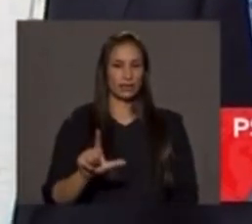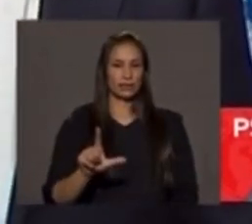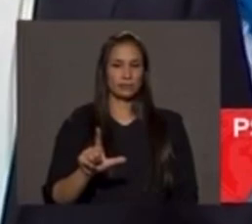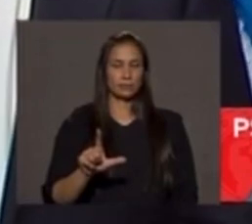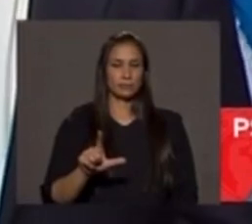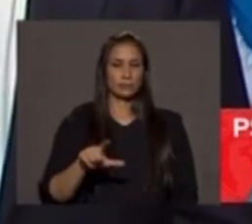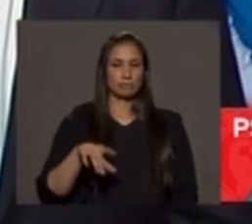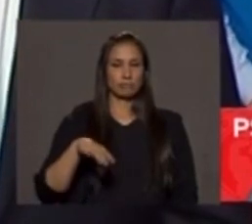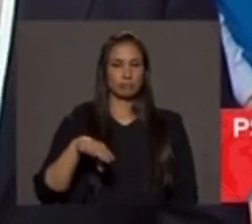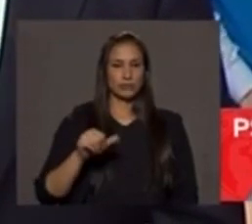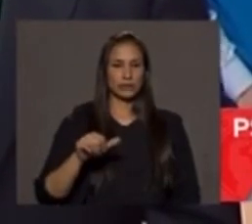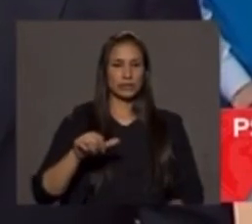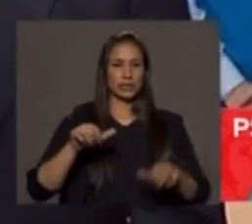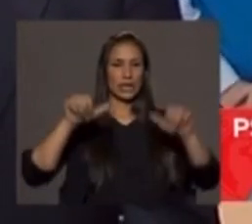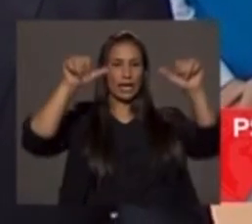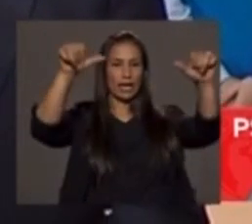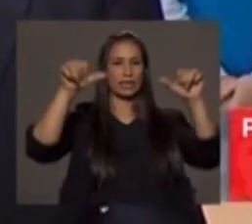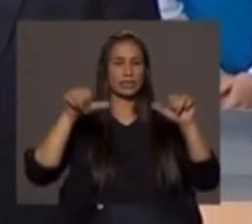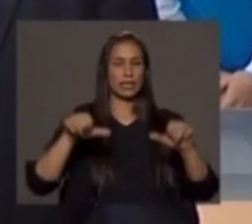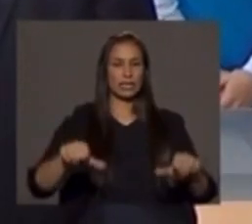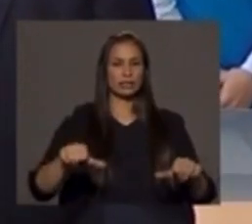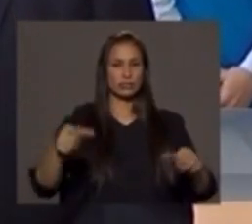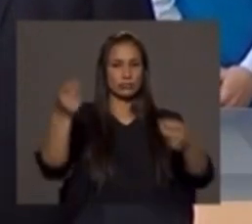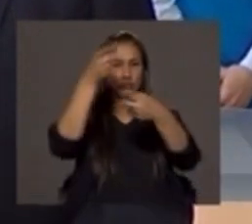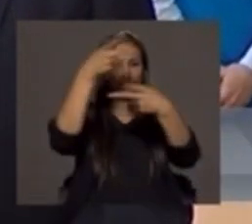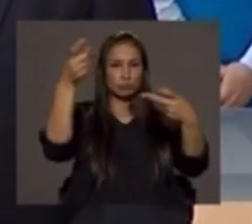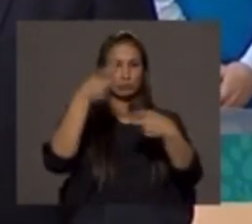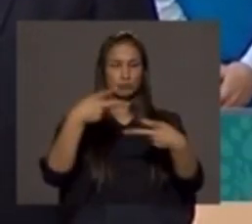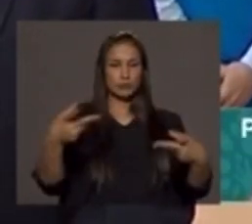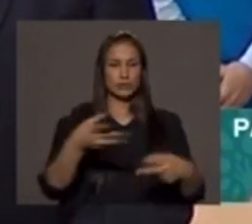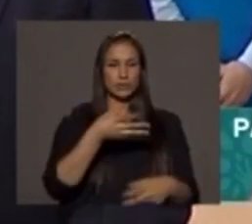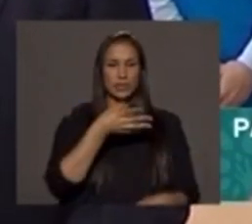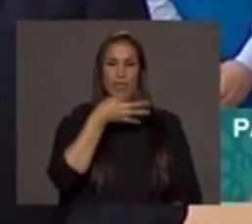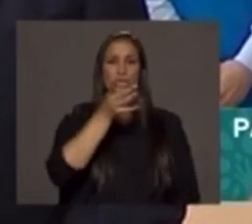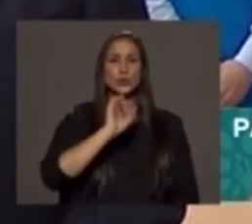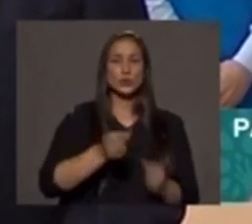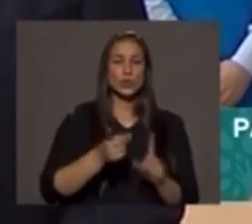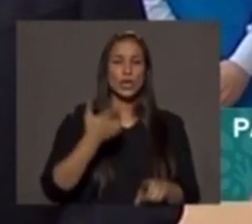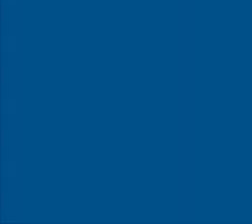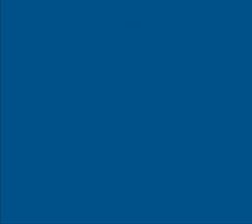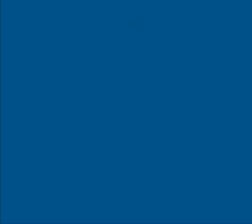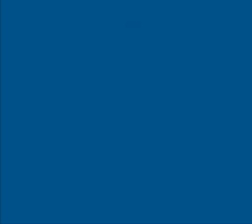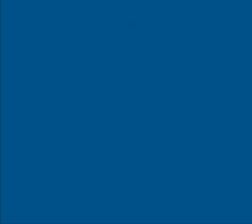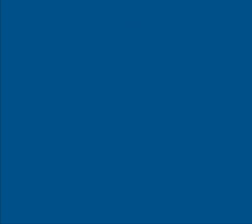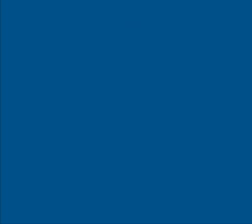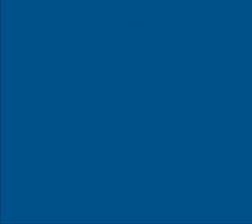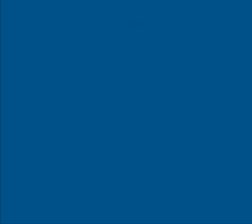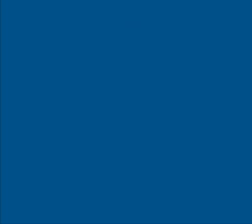onde temos cartazes que dizem que um deputado faz diferença.